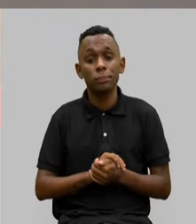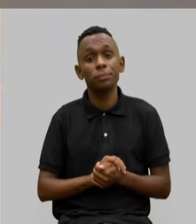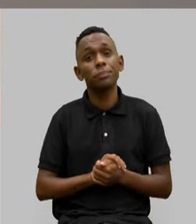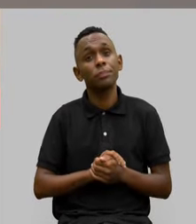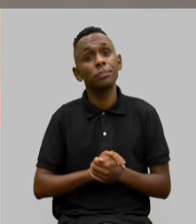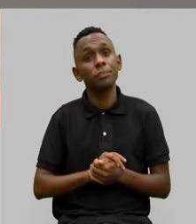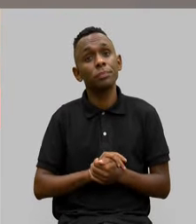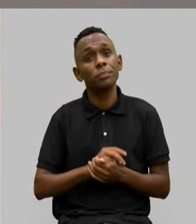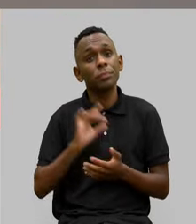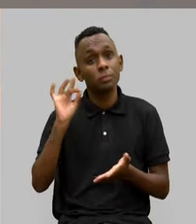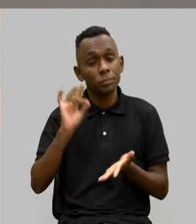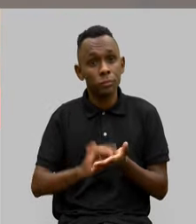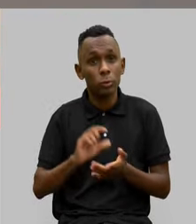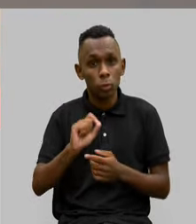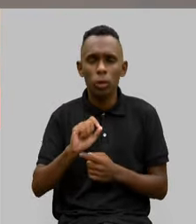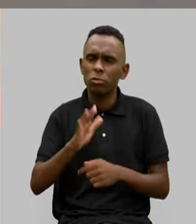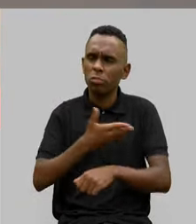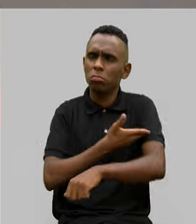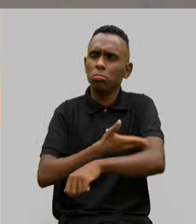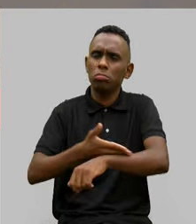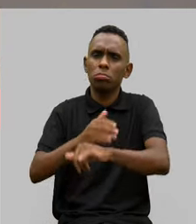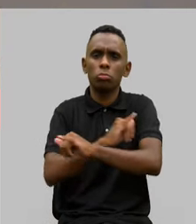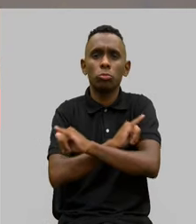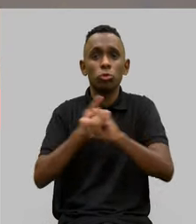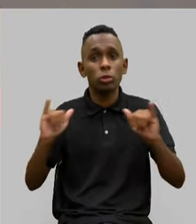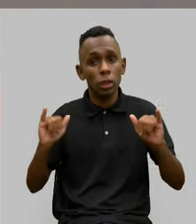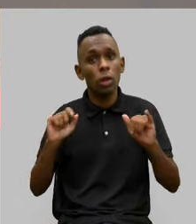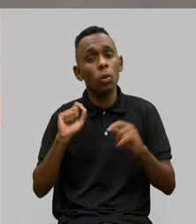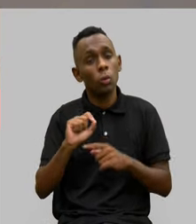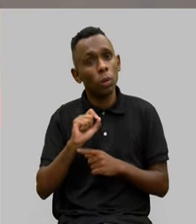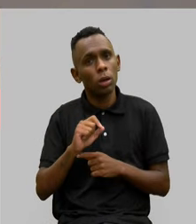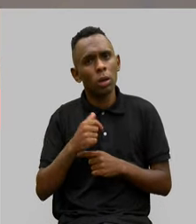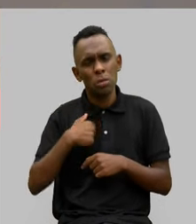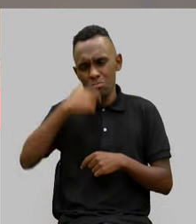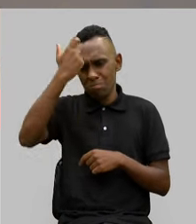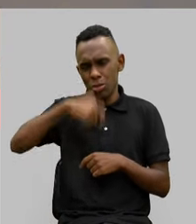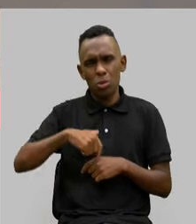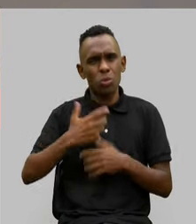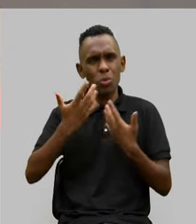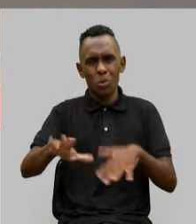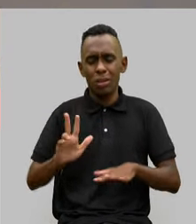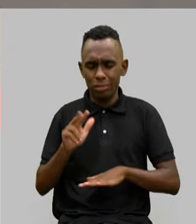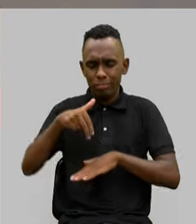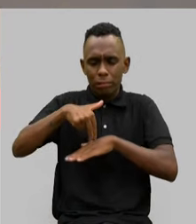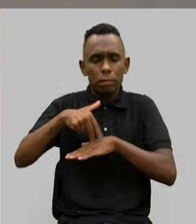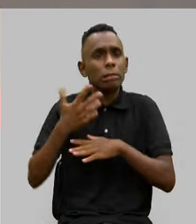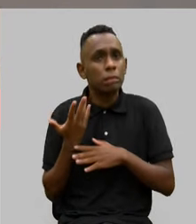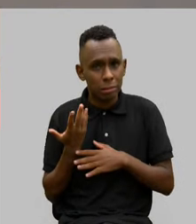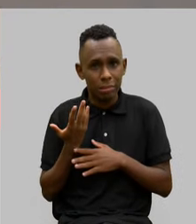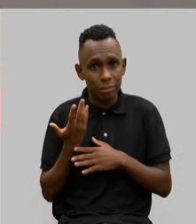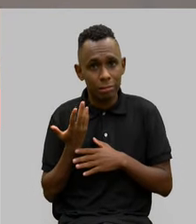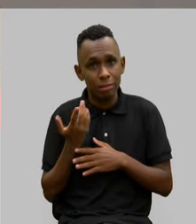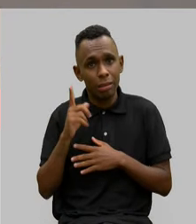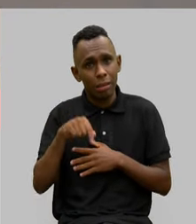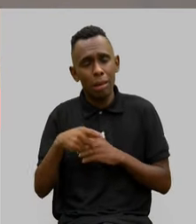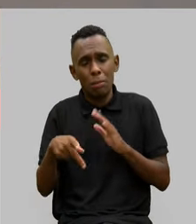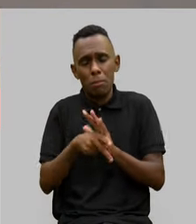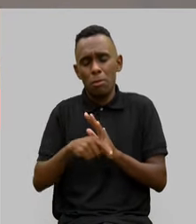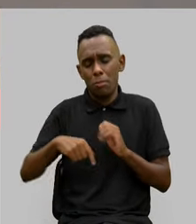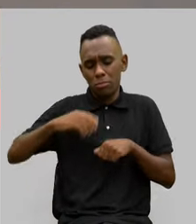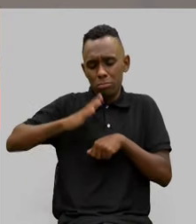eh é até eu costumo dizer que eh eu não gostaria de estar aqui pelo menos não como na